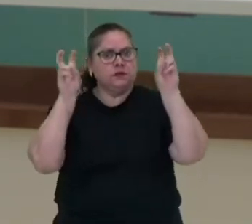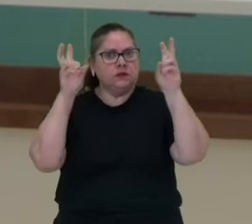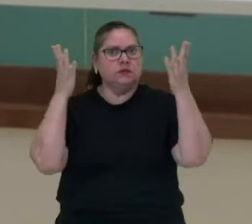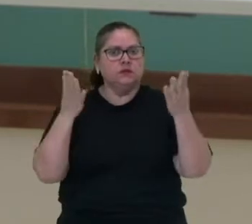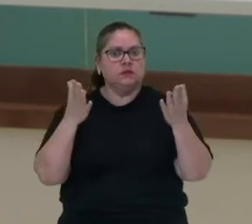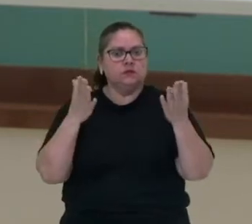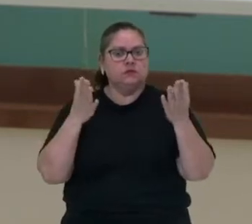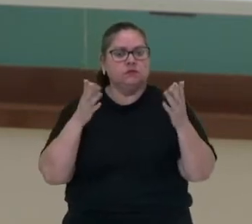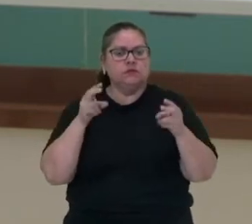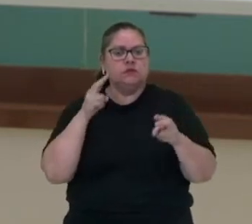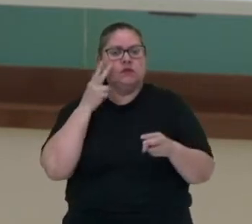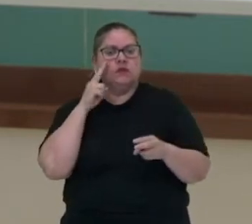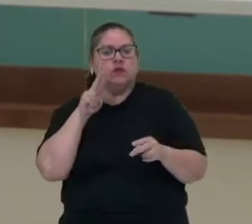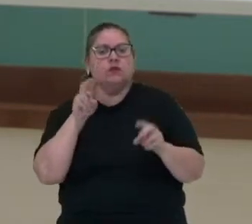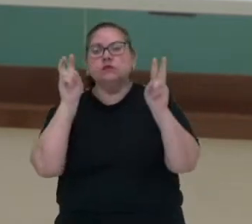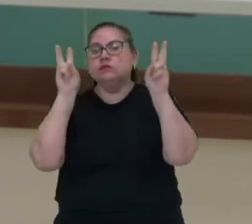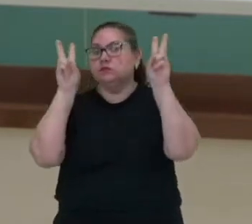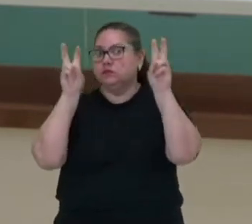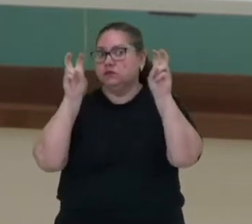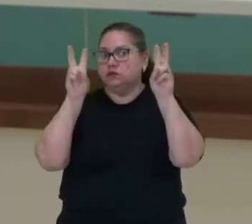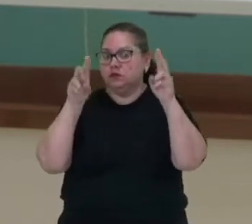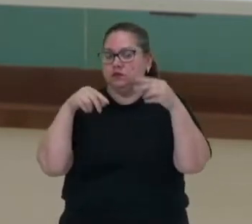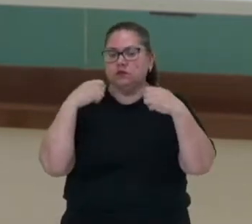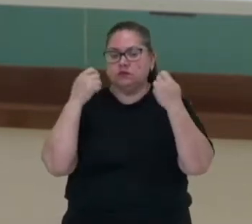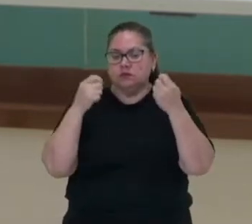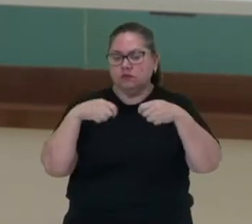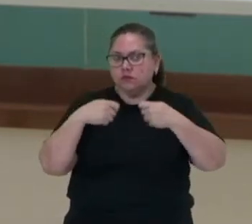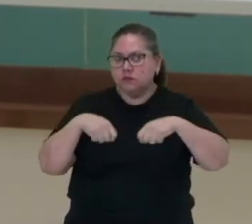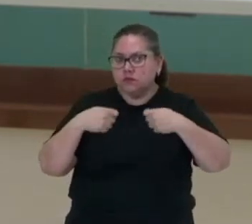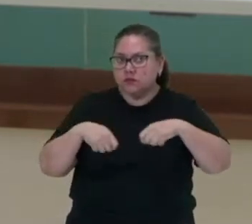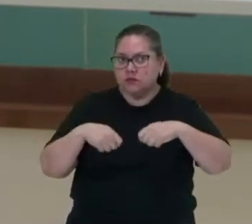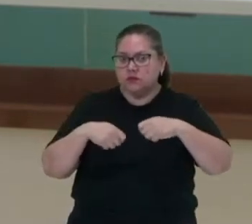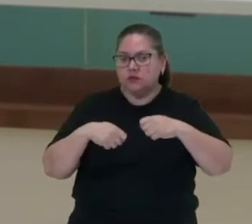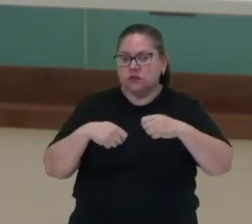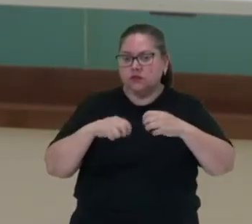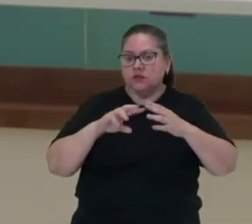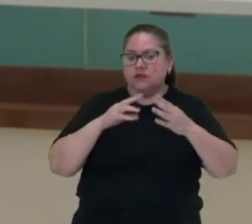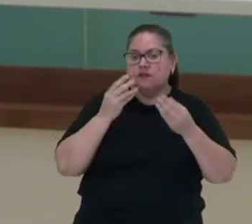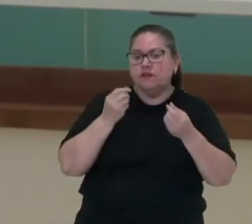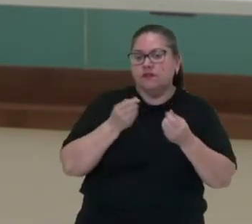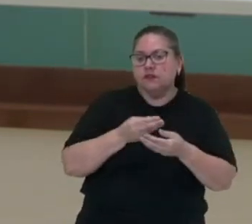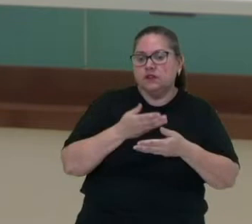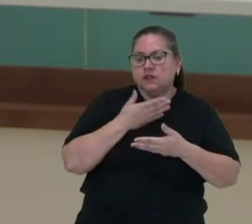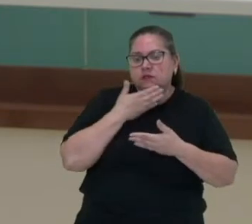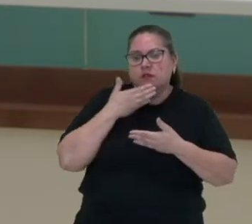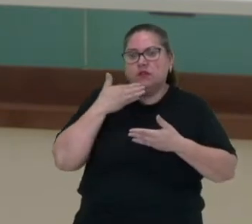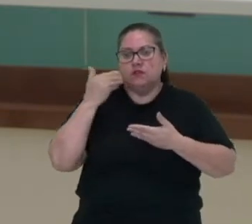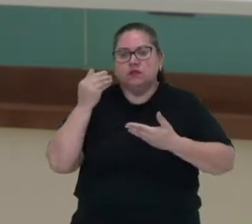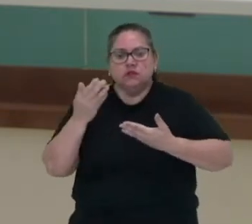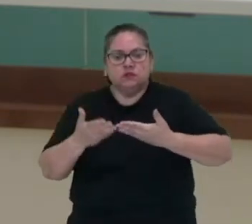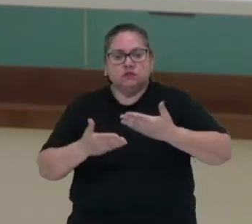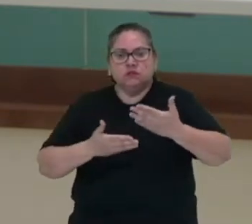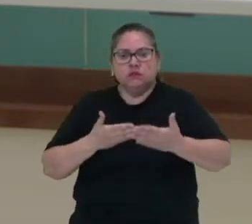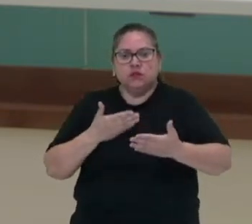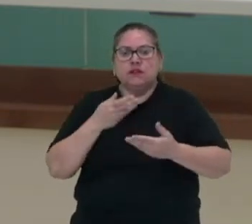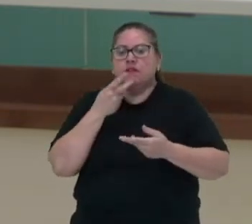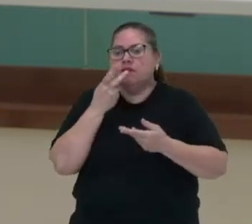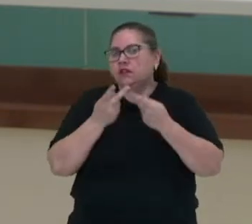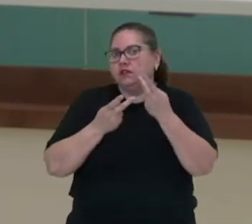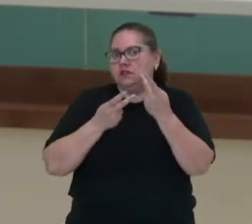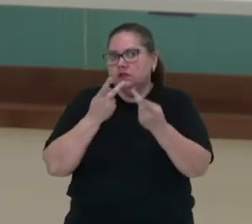têm que identificar bem qual é o tema para poder relacionar os melhores argumentos para defender aquele